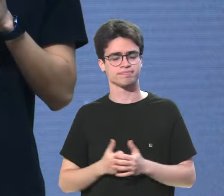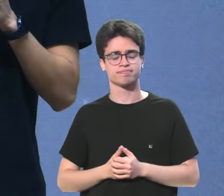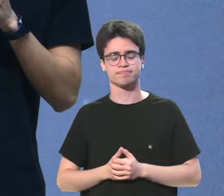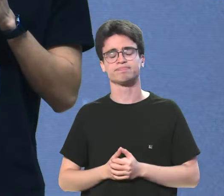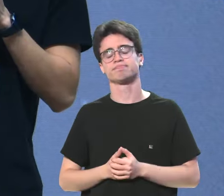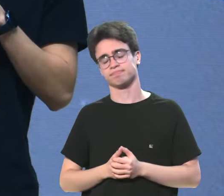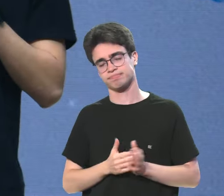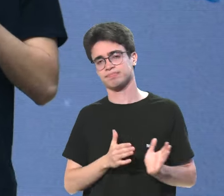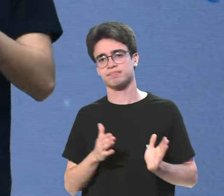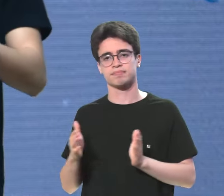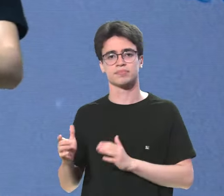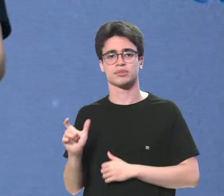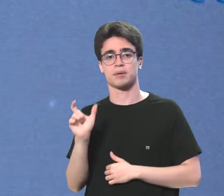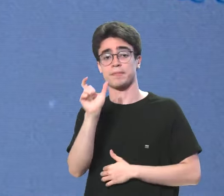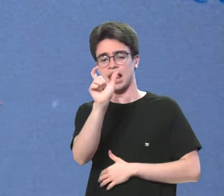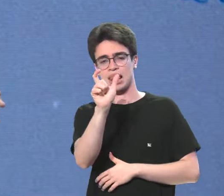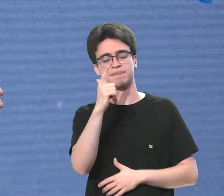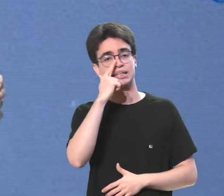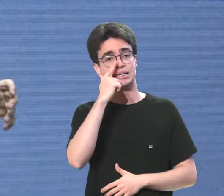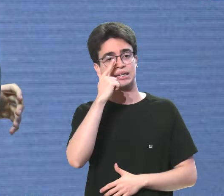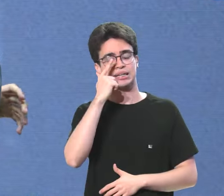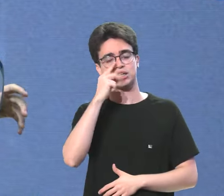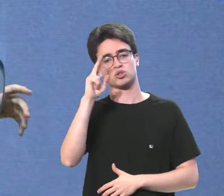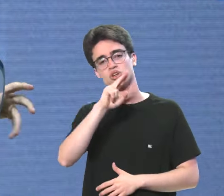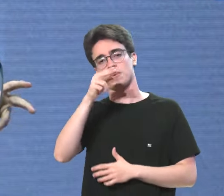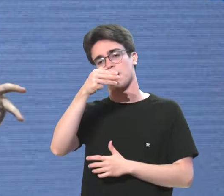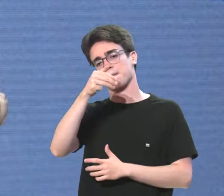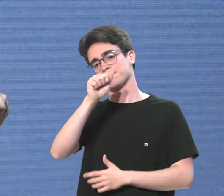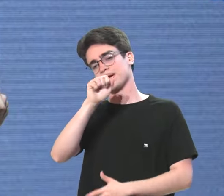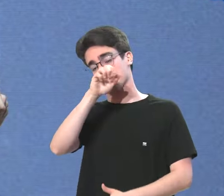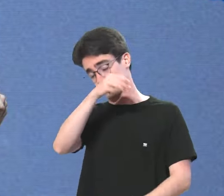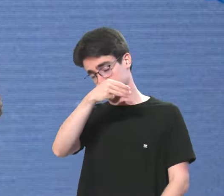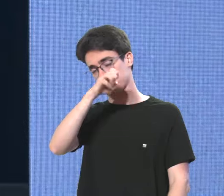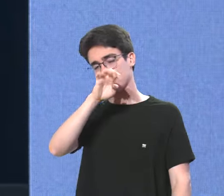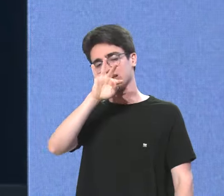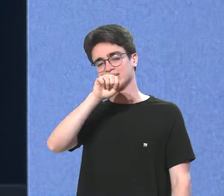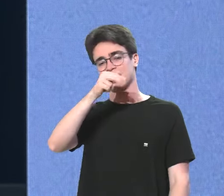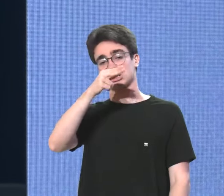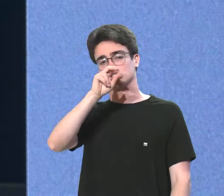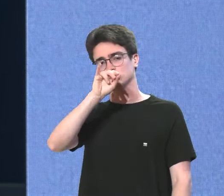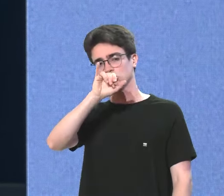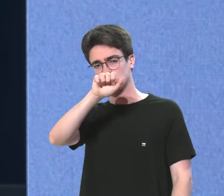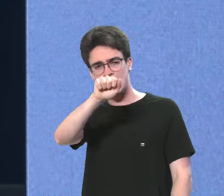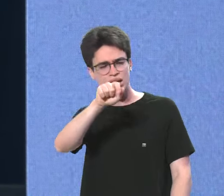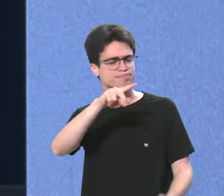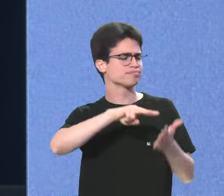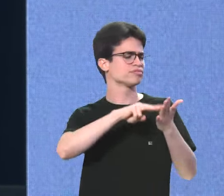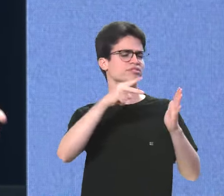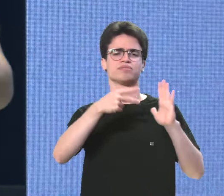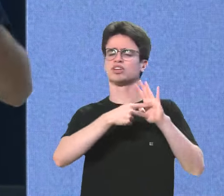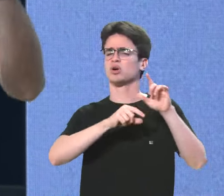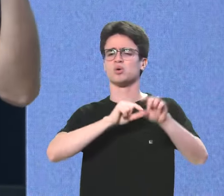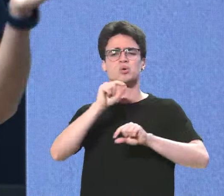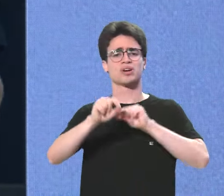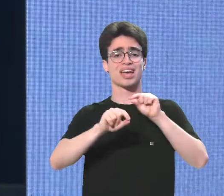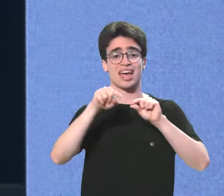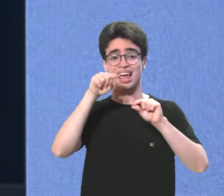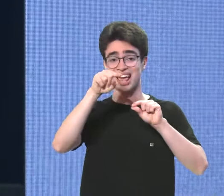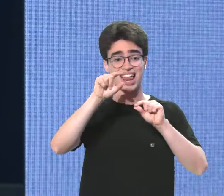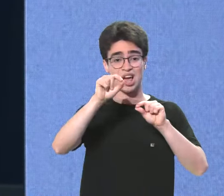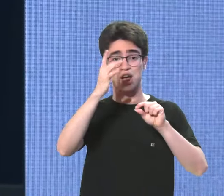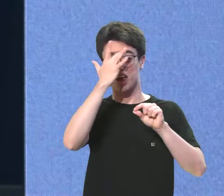grega chamada metano que se traduz para metanoia no português e ela é usada para descrever uma transformação